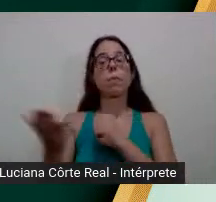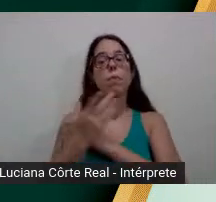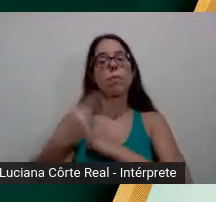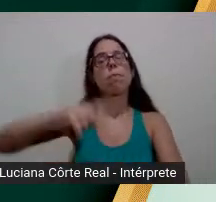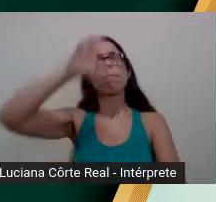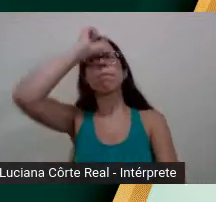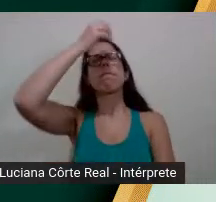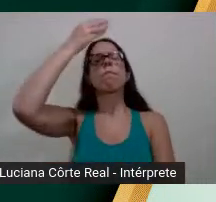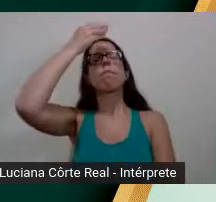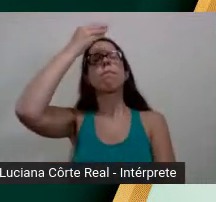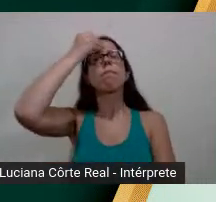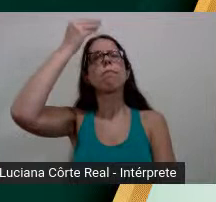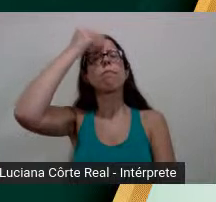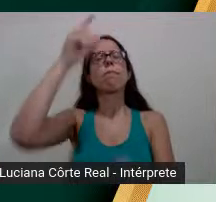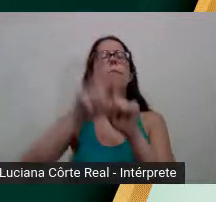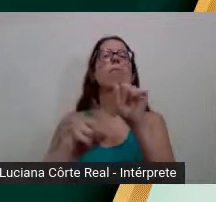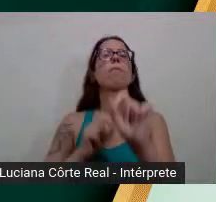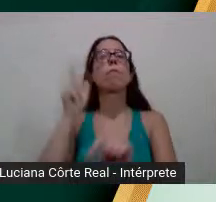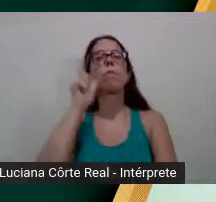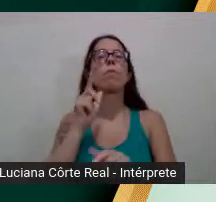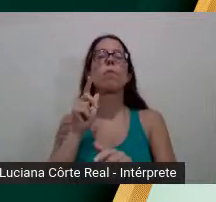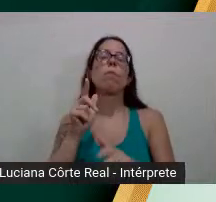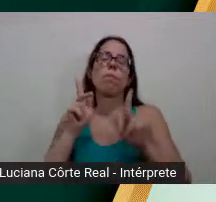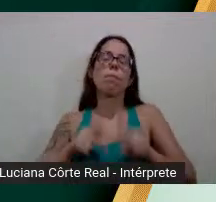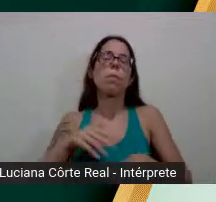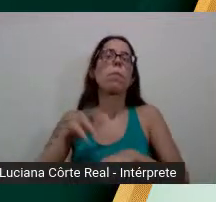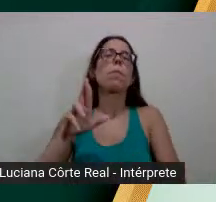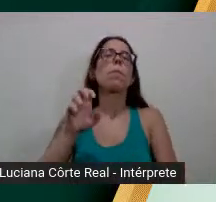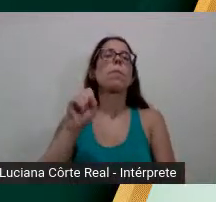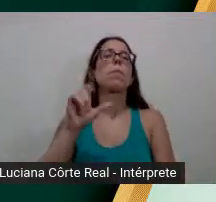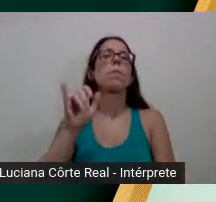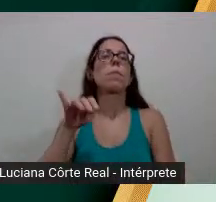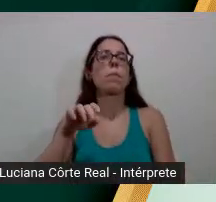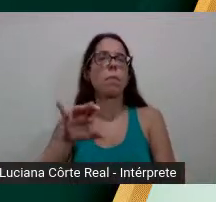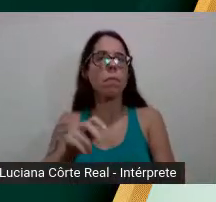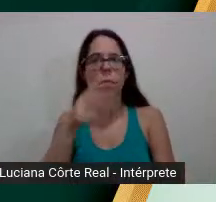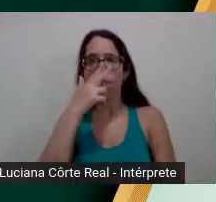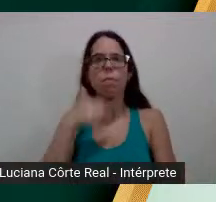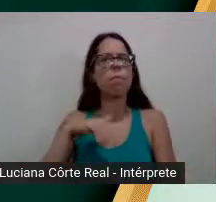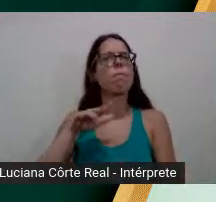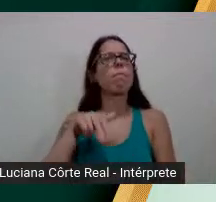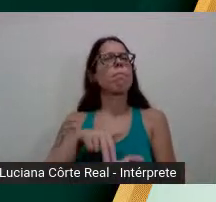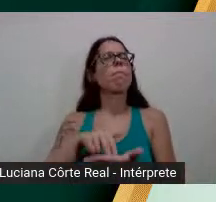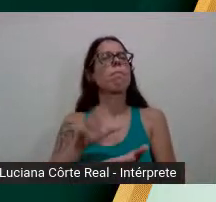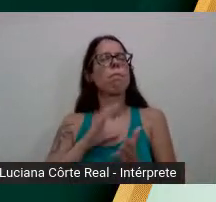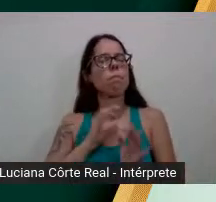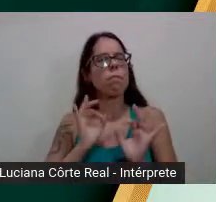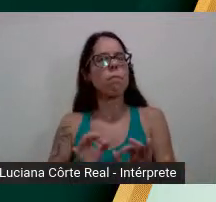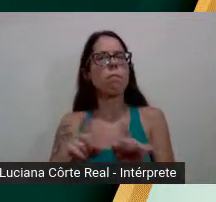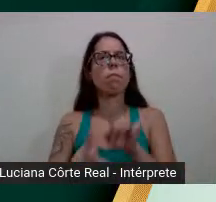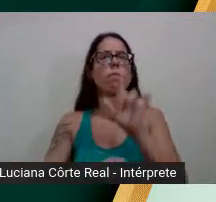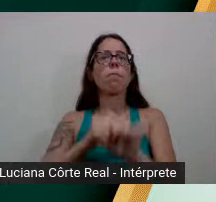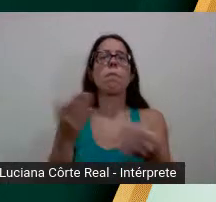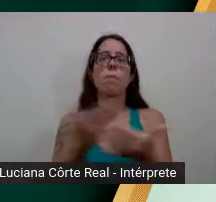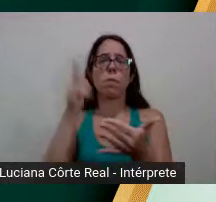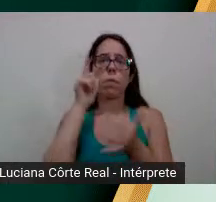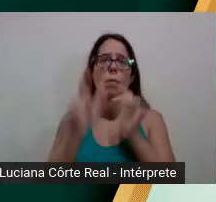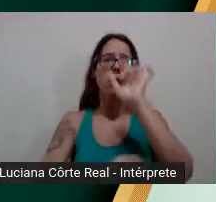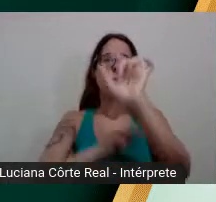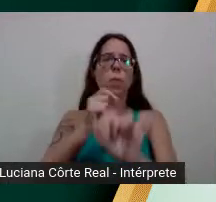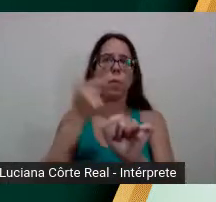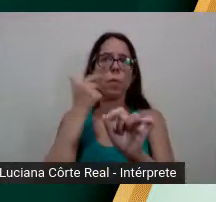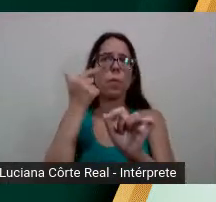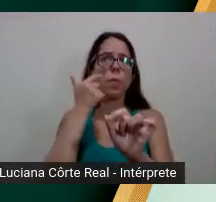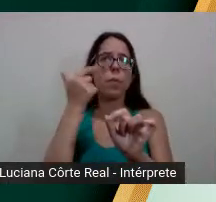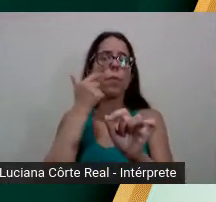resilientes. Infelizmente, hoje conseguimos vislumbrar dias melhores. Que não esqueçamos de